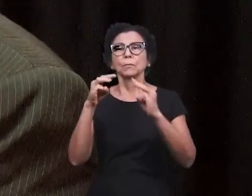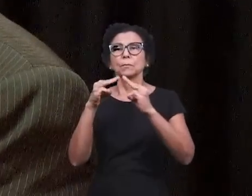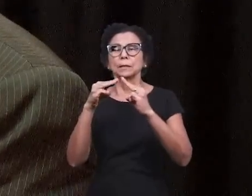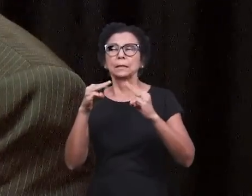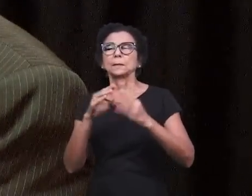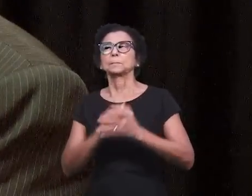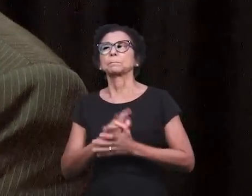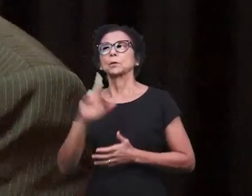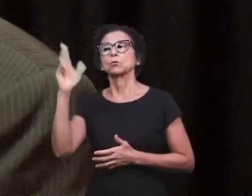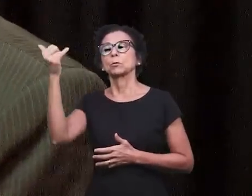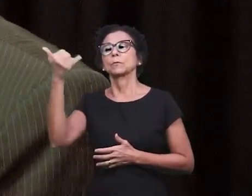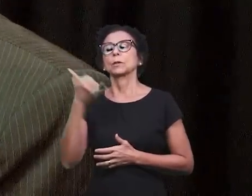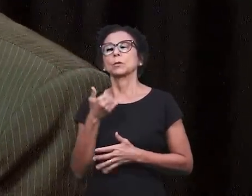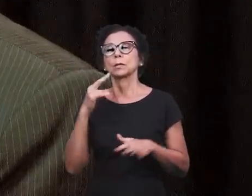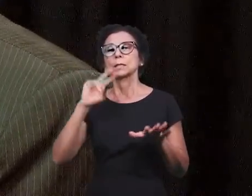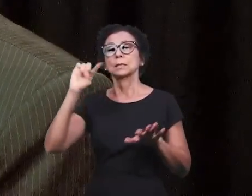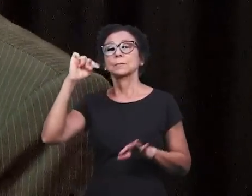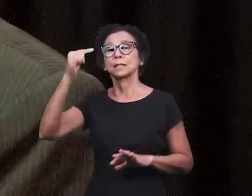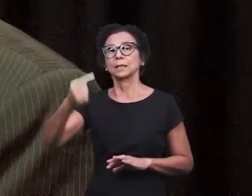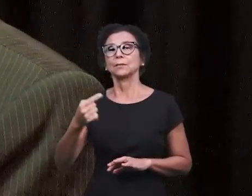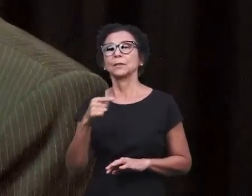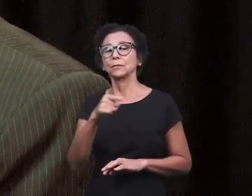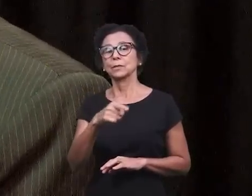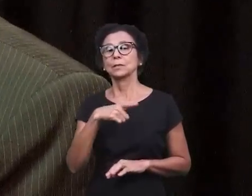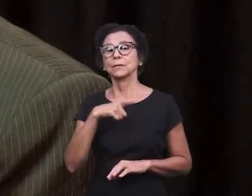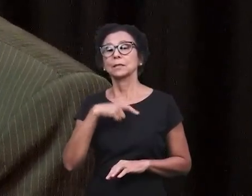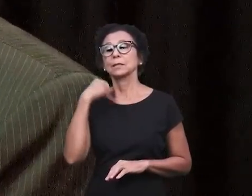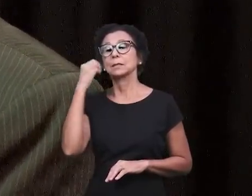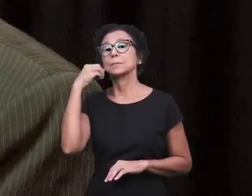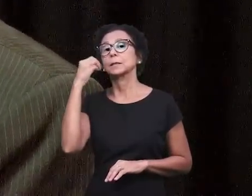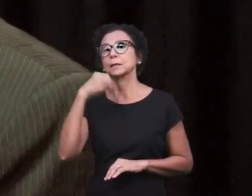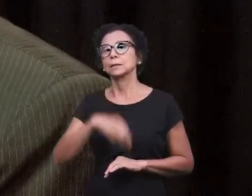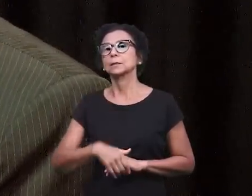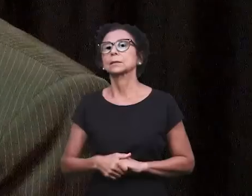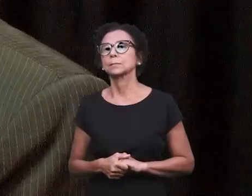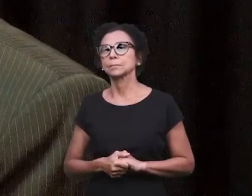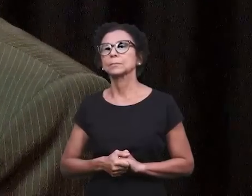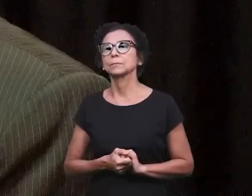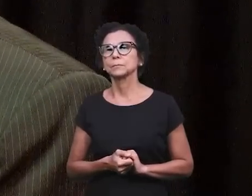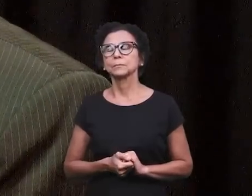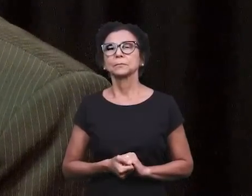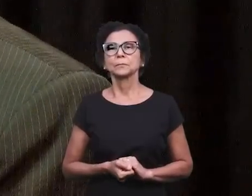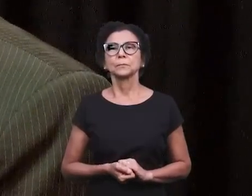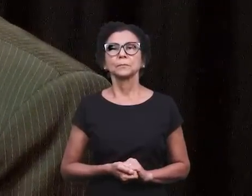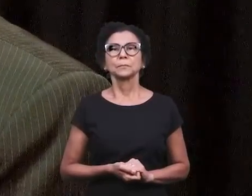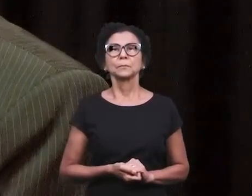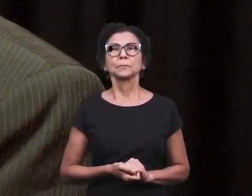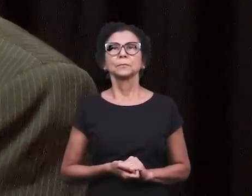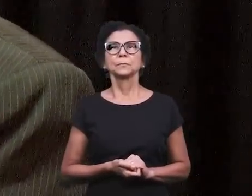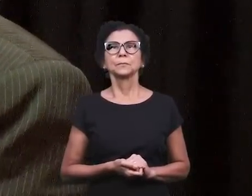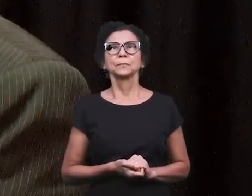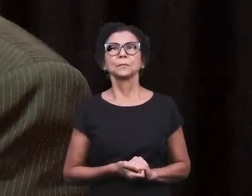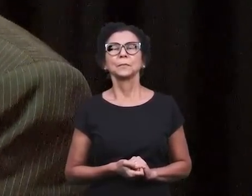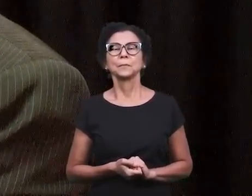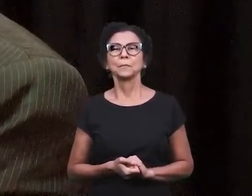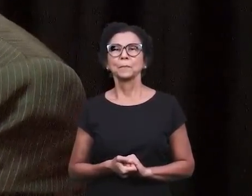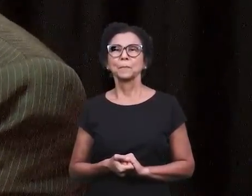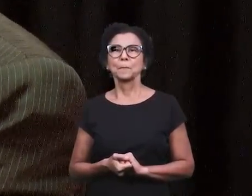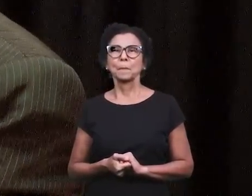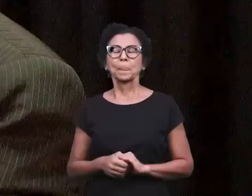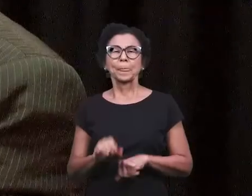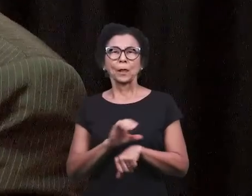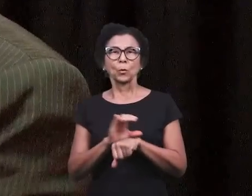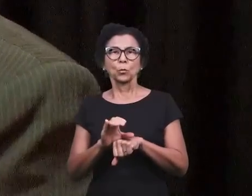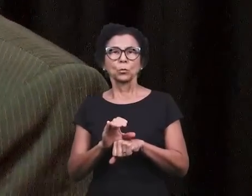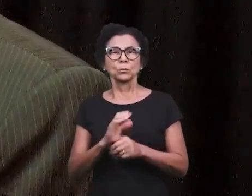próxima semana eu vou te dar uma experiência. Na oração, o Senhor falou, eu vou te dar uma experiência. E estou eu lá, o curso começava